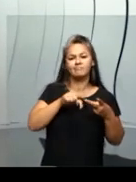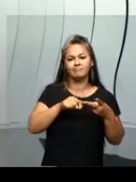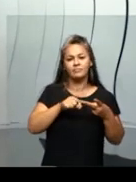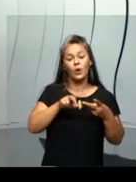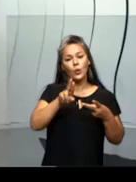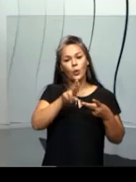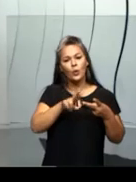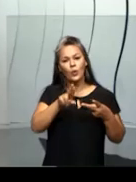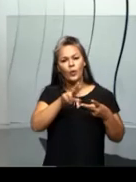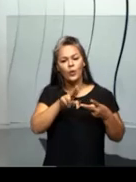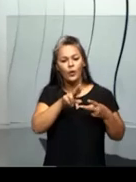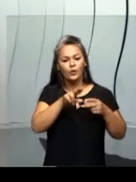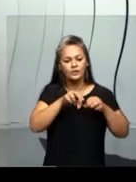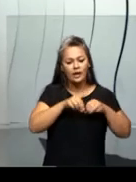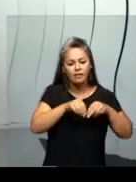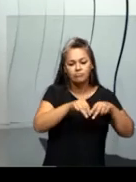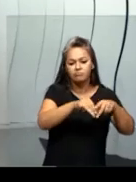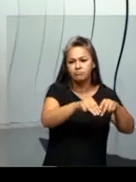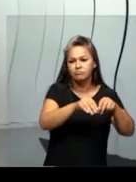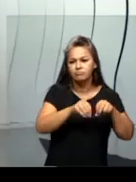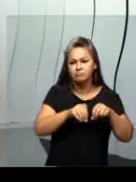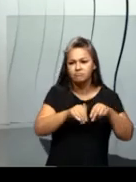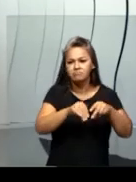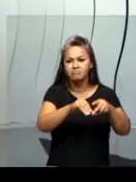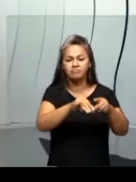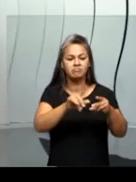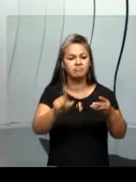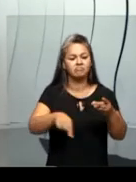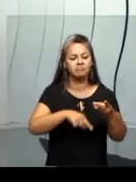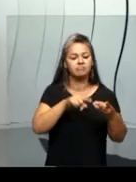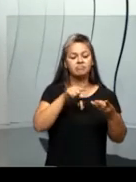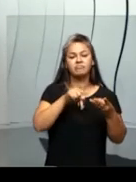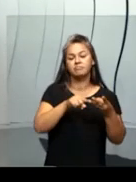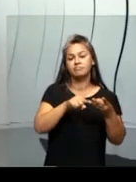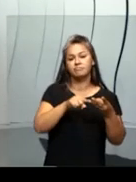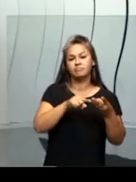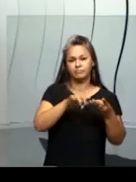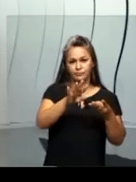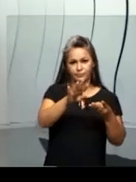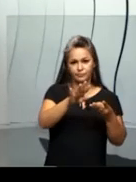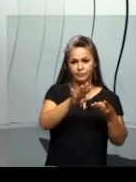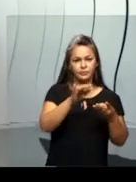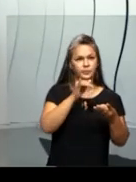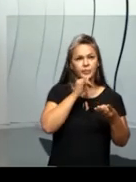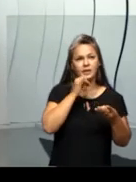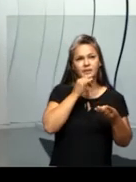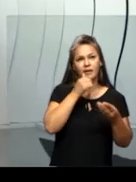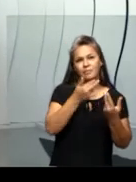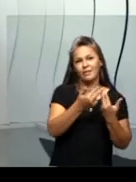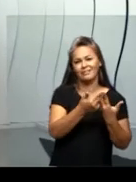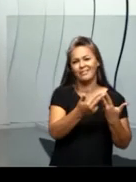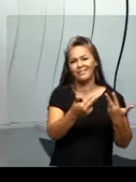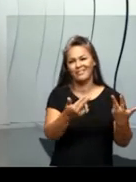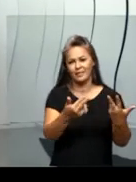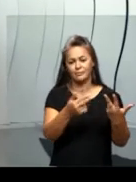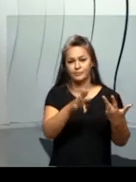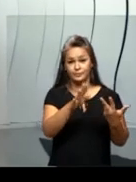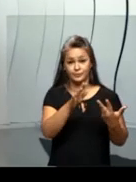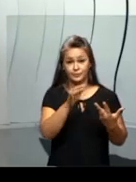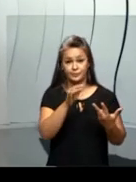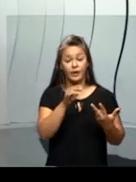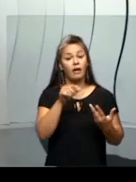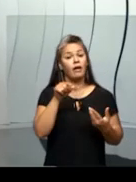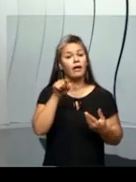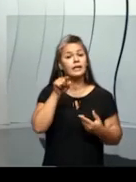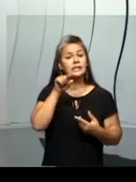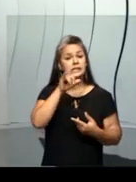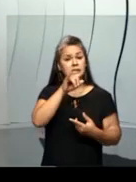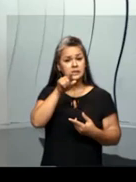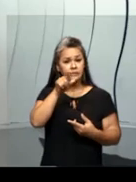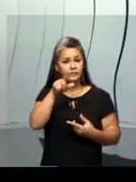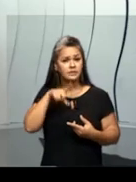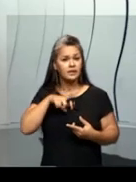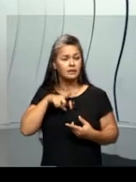do solo e etc. Então, quando você tem aí a construção desses mapas, você vai ter uma visão e vai ter algum tipo de objetivo